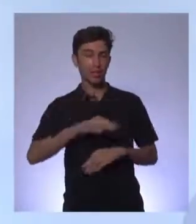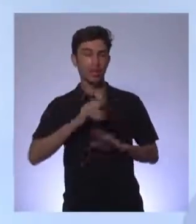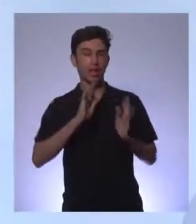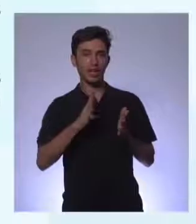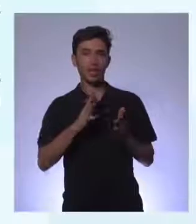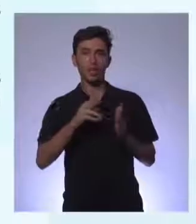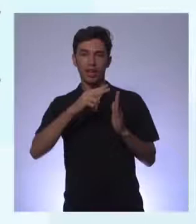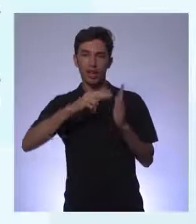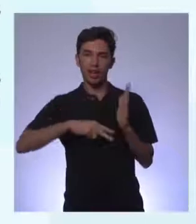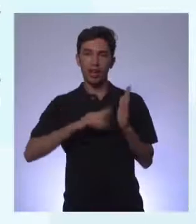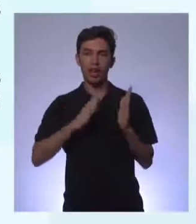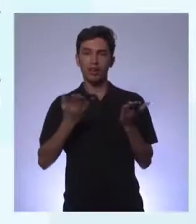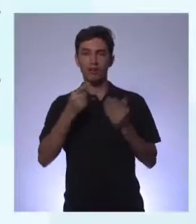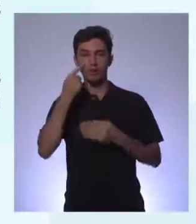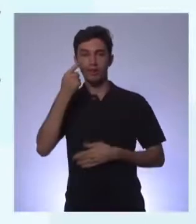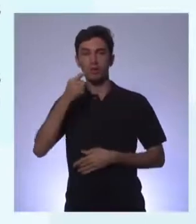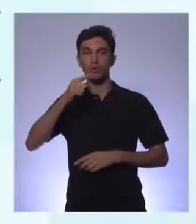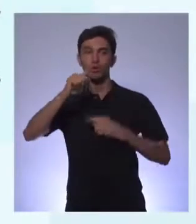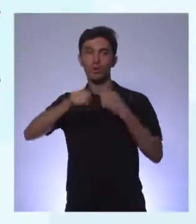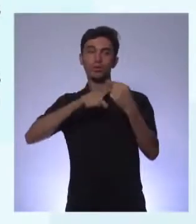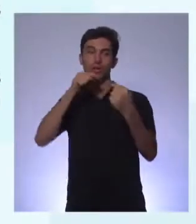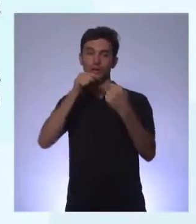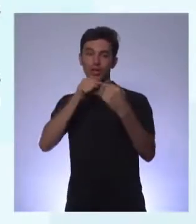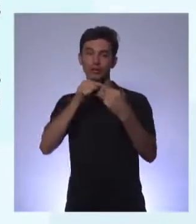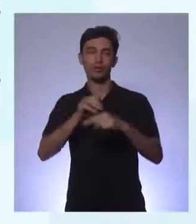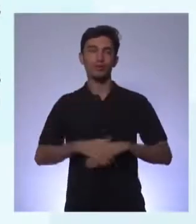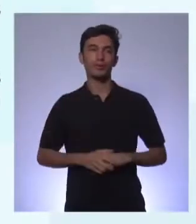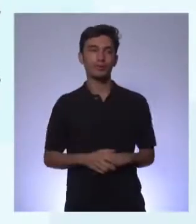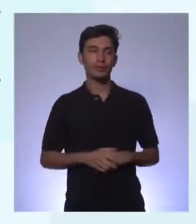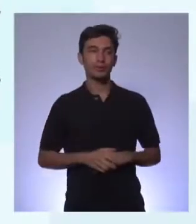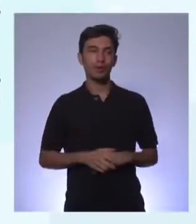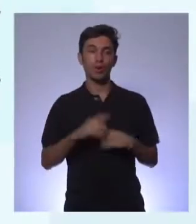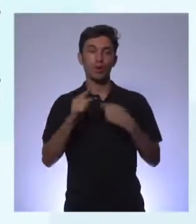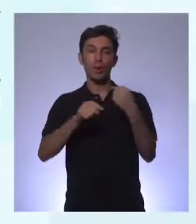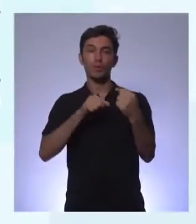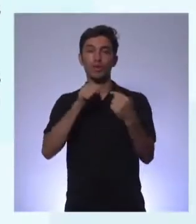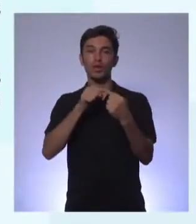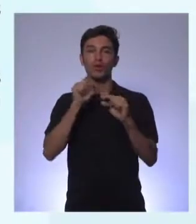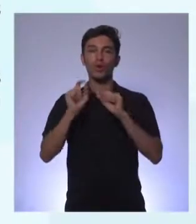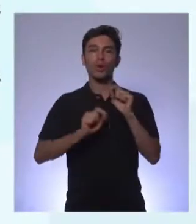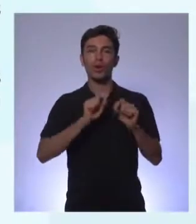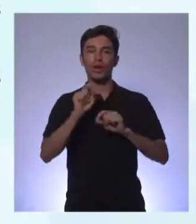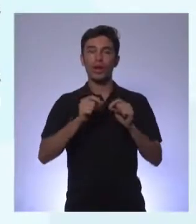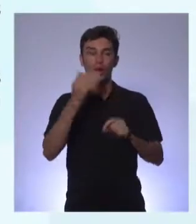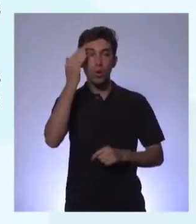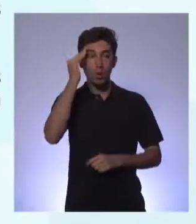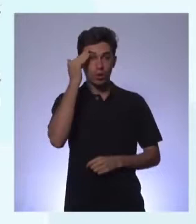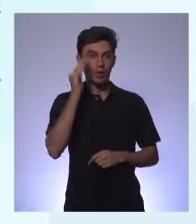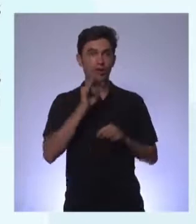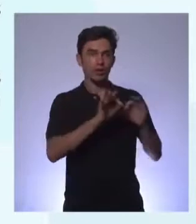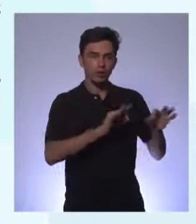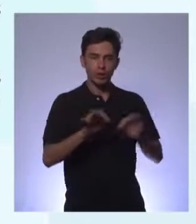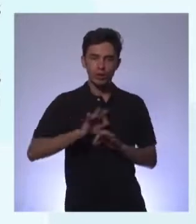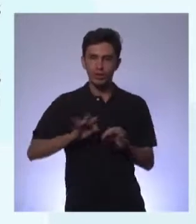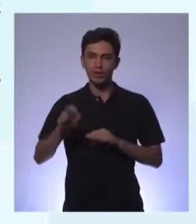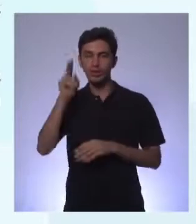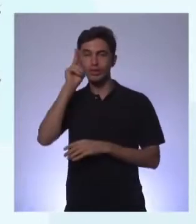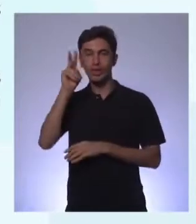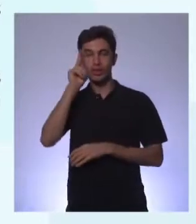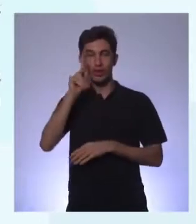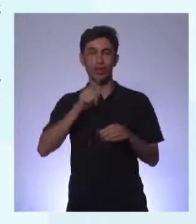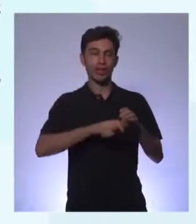os objetivos da aula de hoje. Os objetivos da aula serão compreender os processos históricos